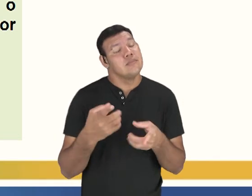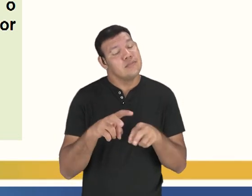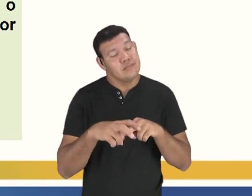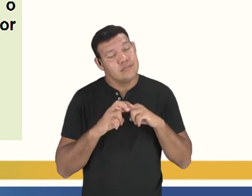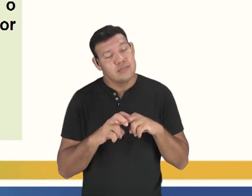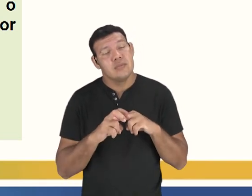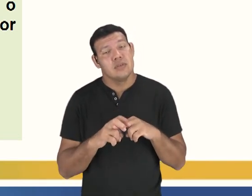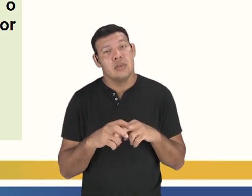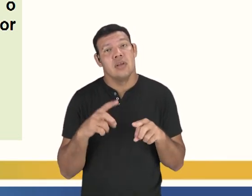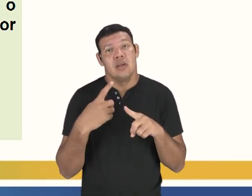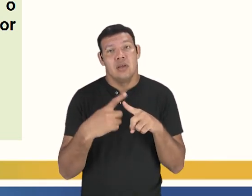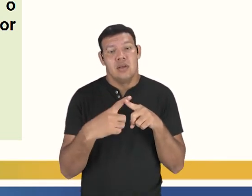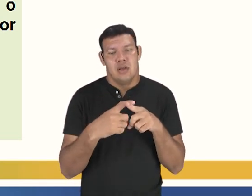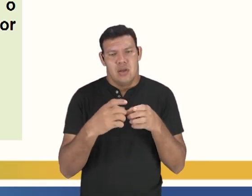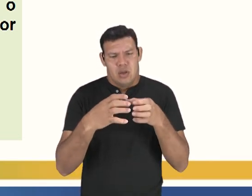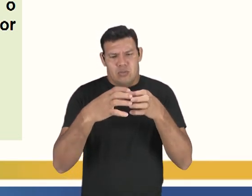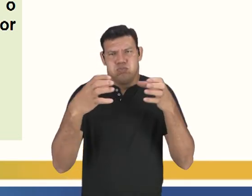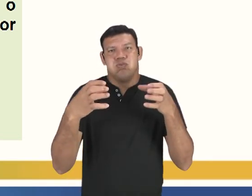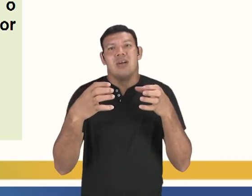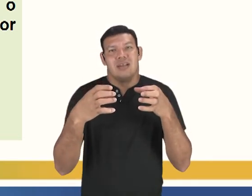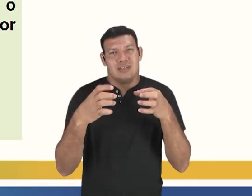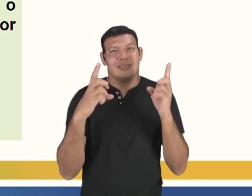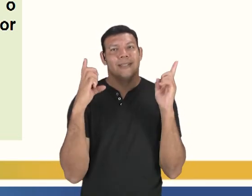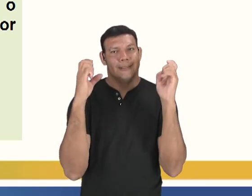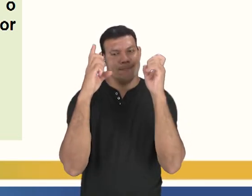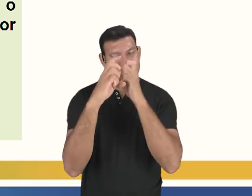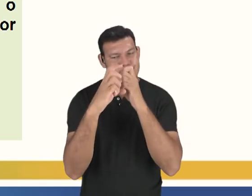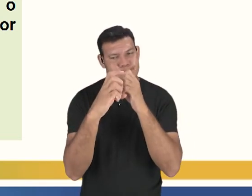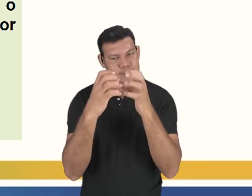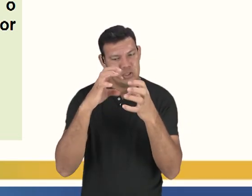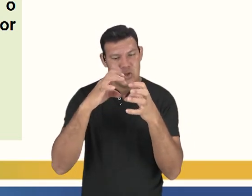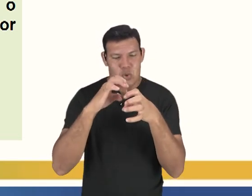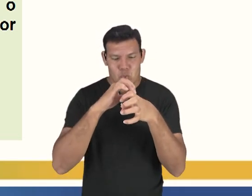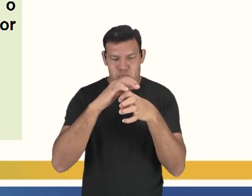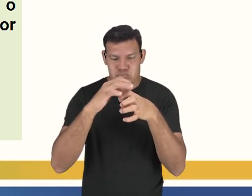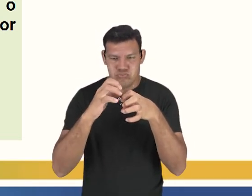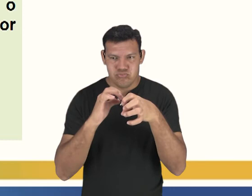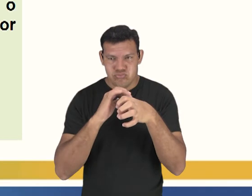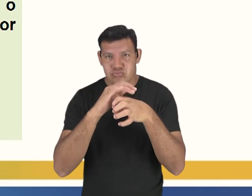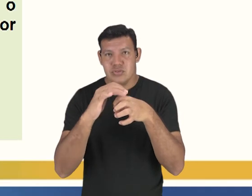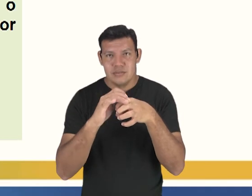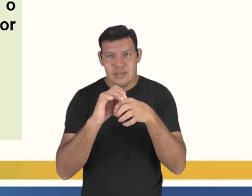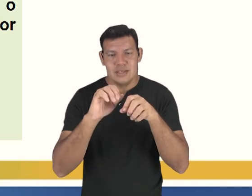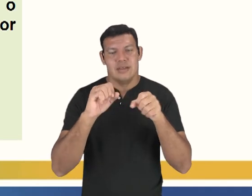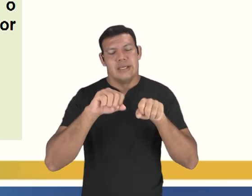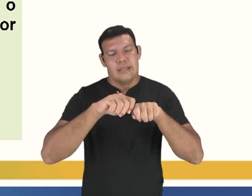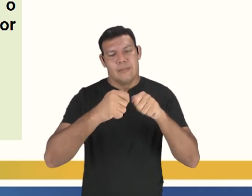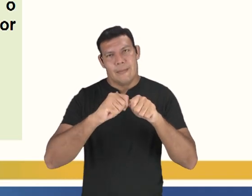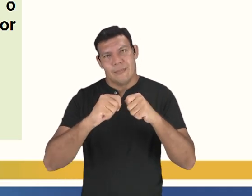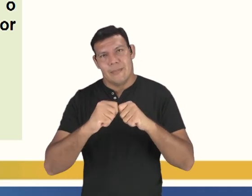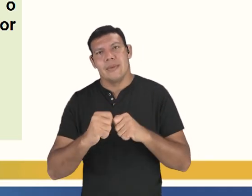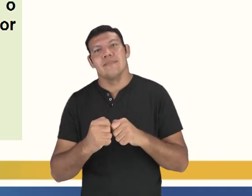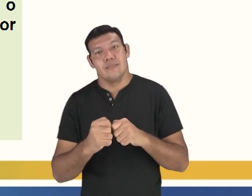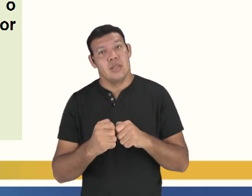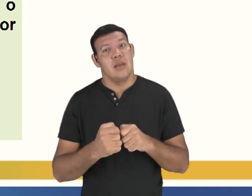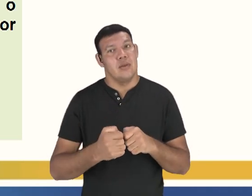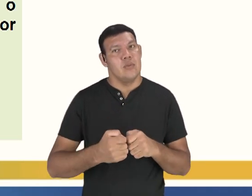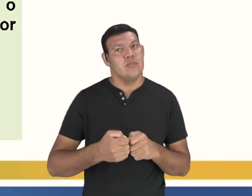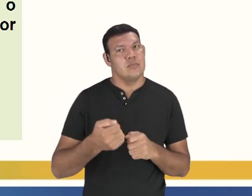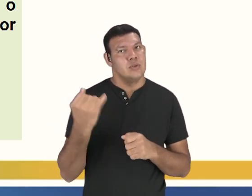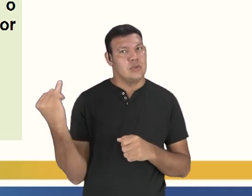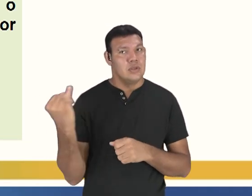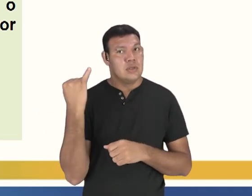exatamente por isso, porque o alimento está em blocos e isso dificulta a ação das enzimas, né? Que vão quebrar aquele alimento. Então o ideal é você triturar bem, mastigar